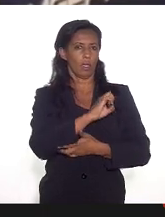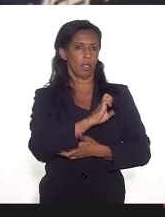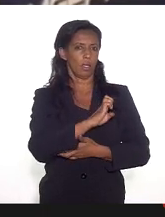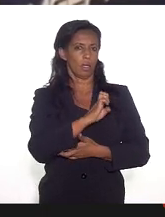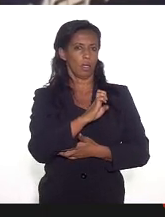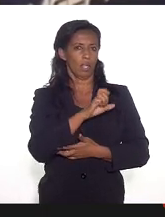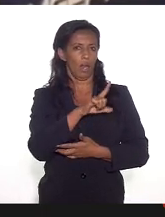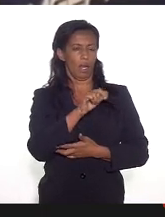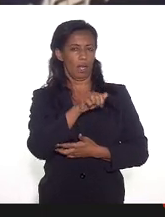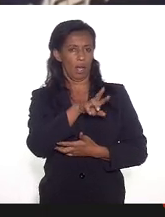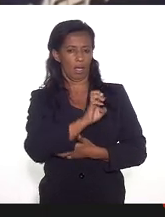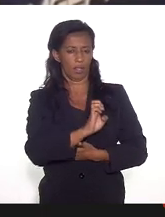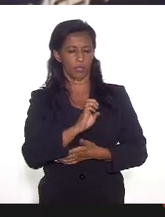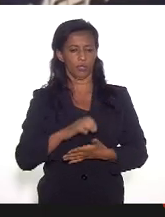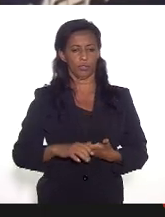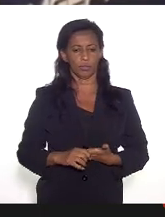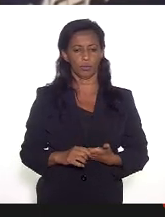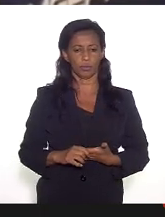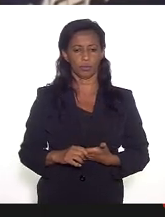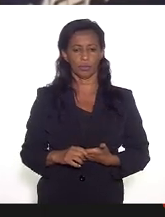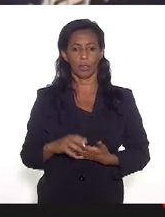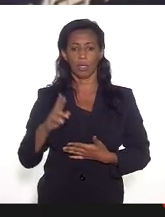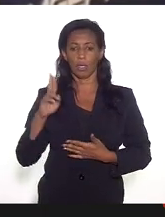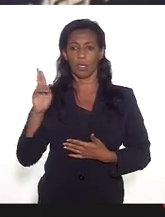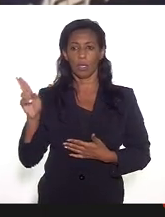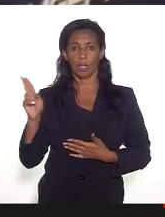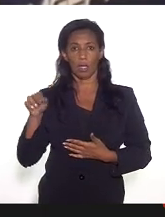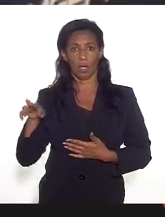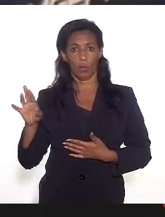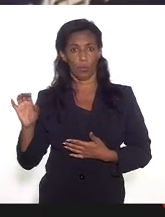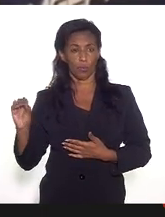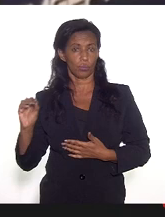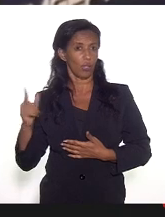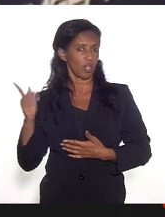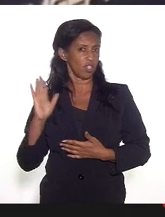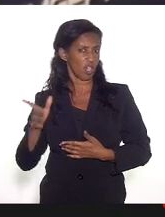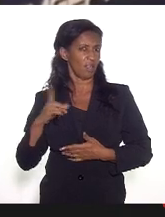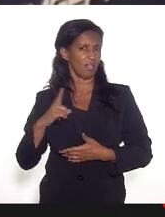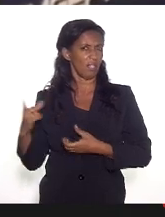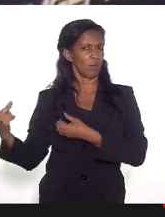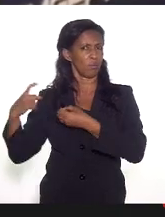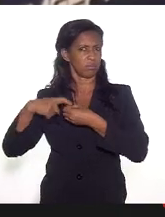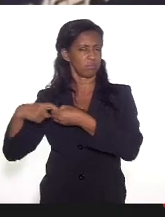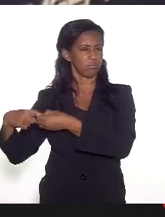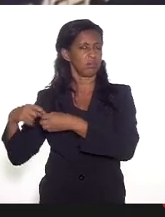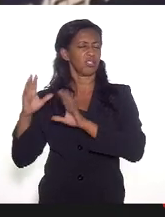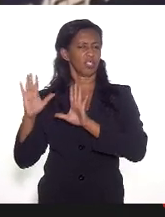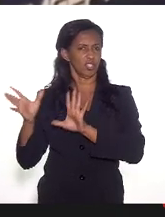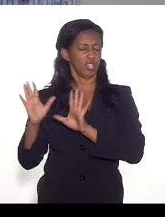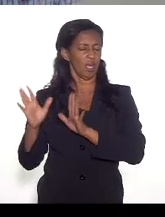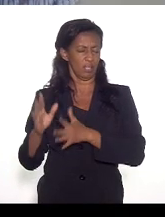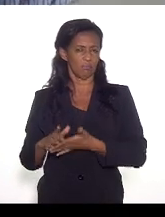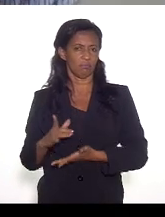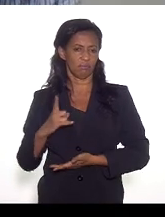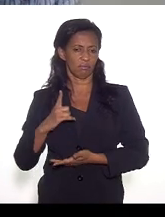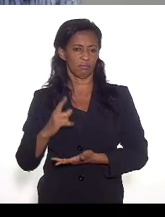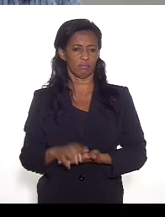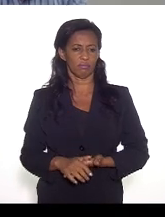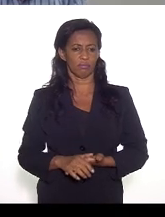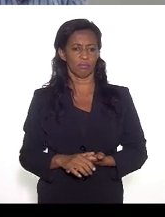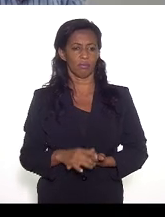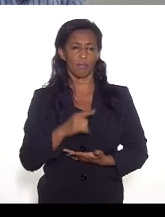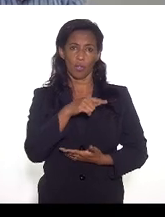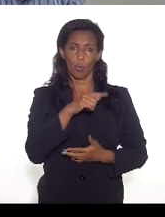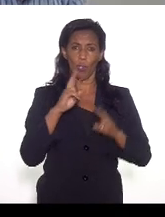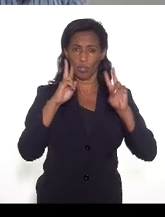UESO, eu fui informado aqui, nós já temos um acordo de cooperação com o Arsenal. O Arsenal e o UESO já existem. Eu vou